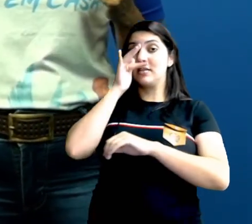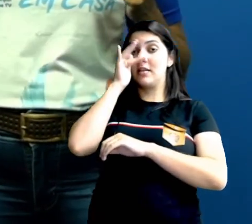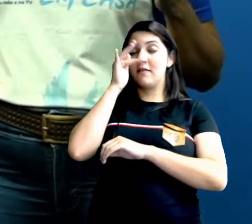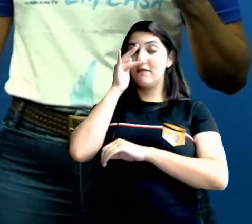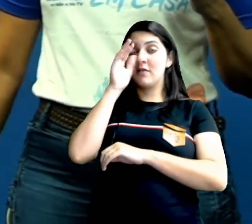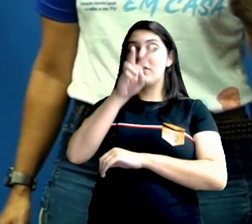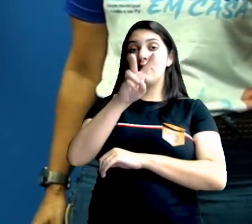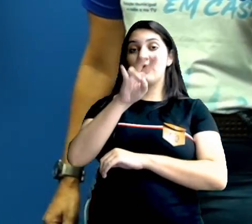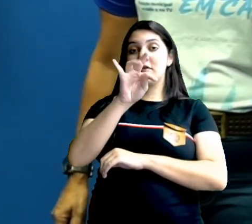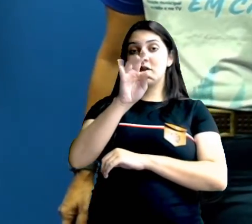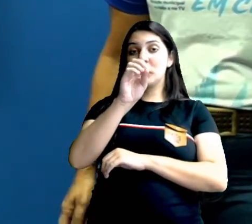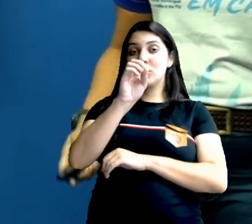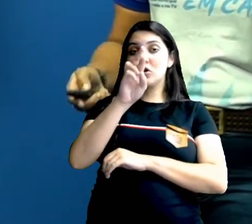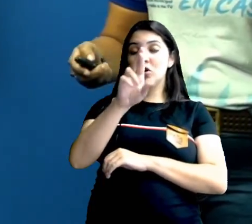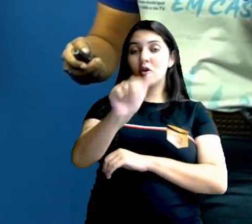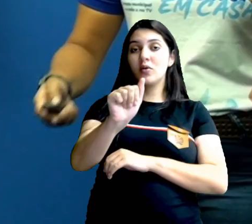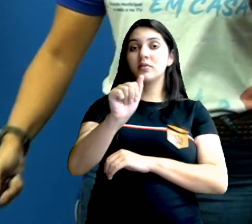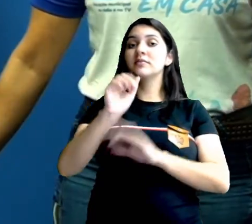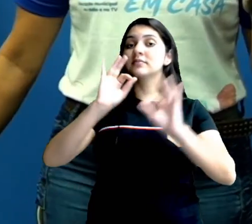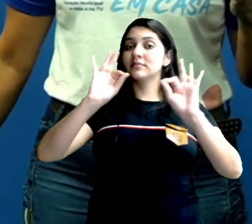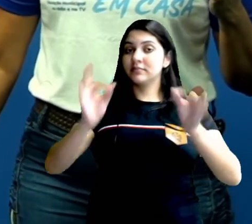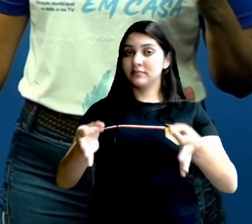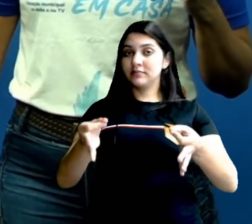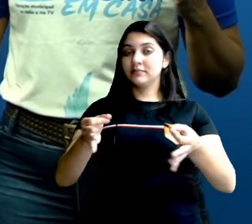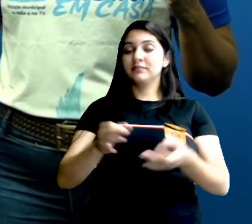da Vitória Régia, tá certo?